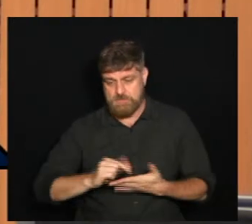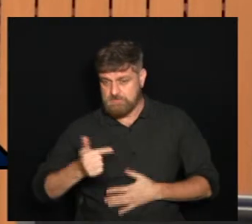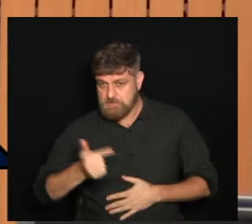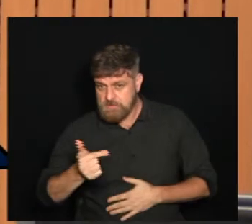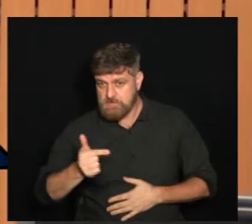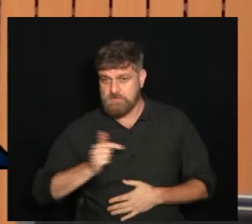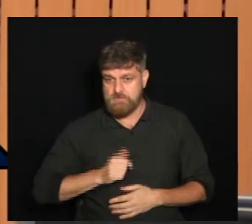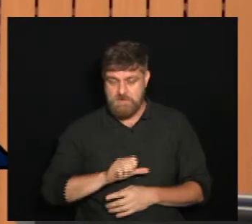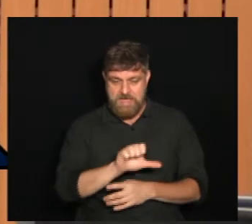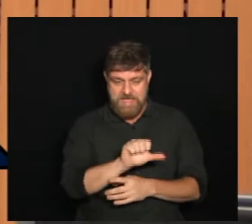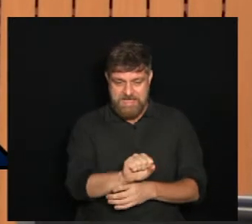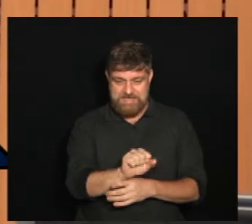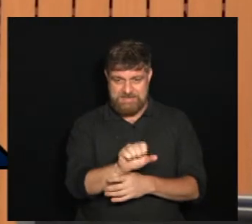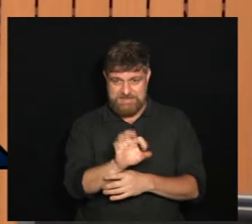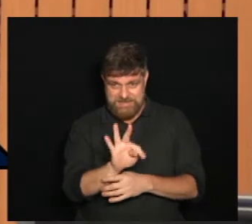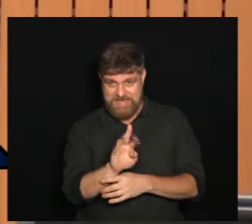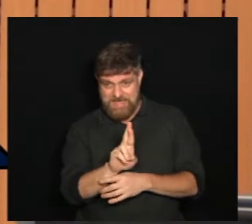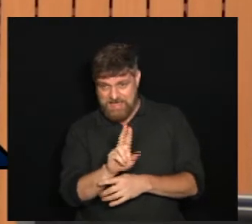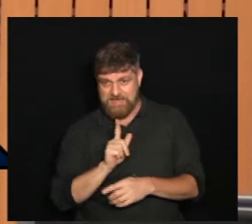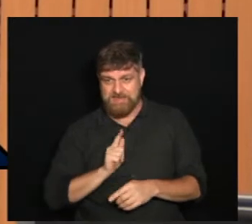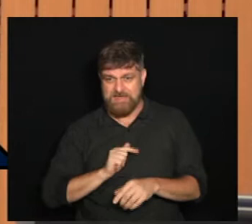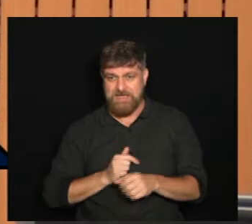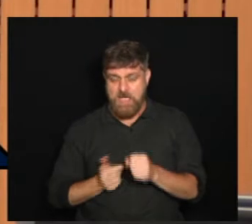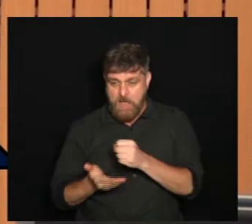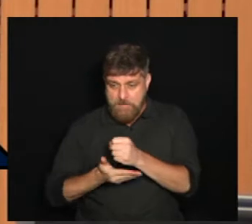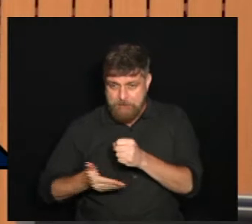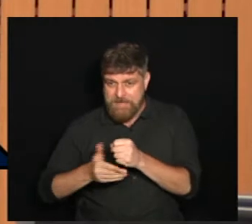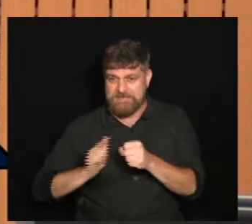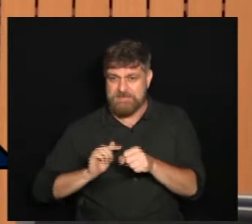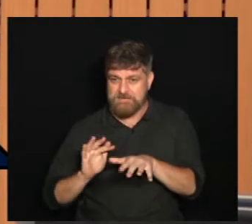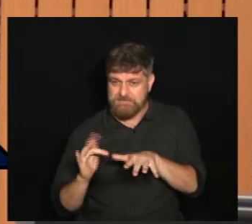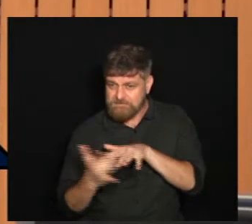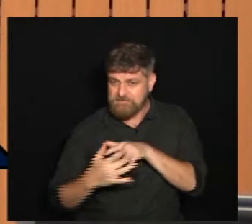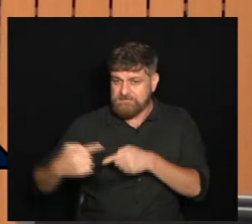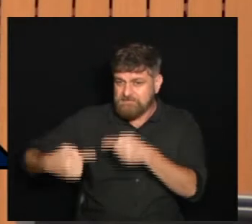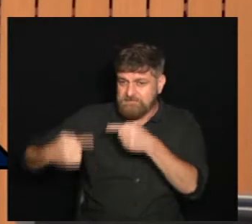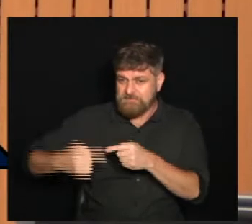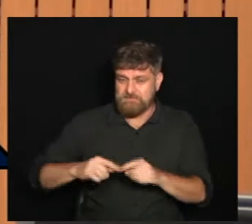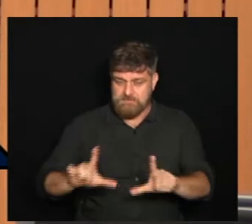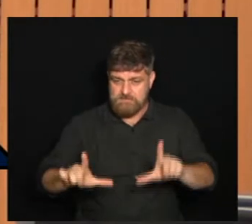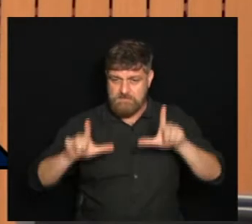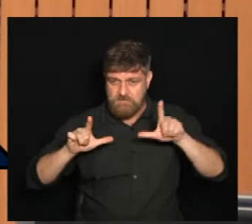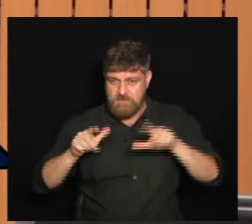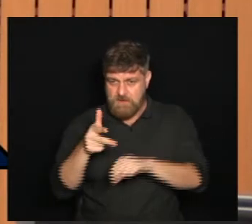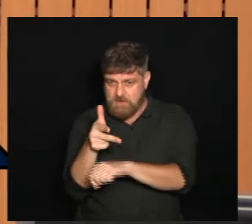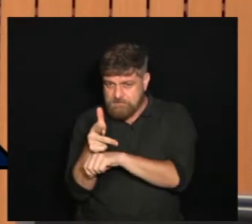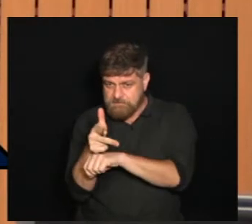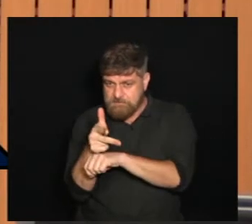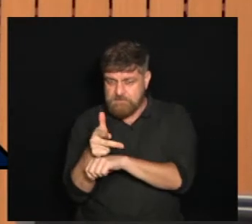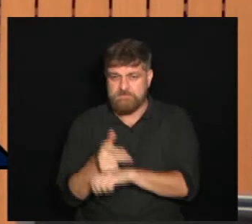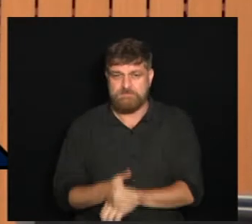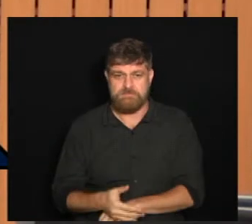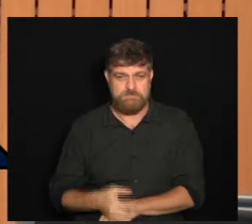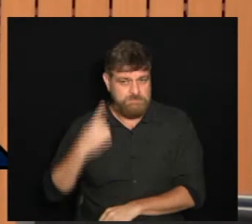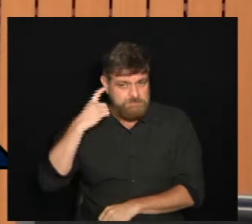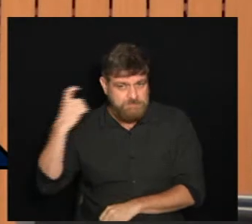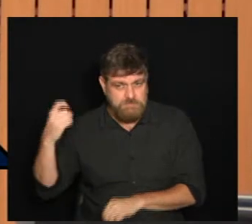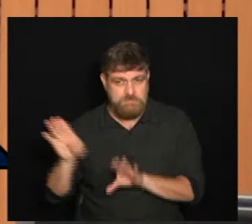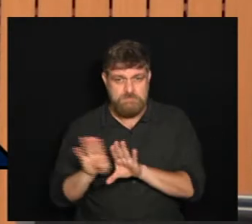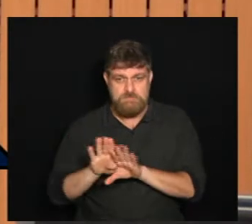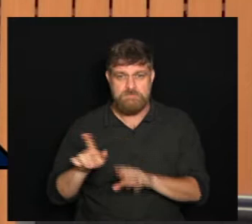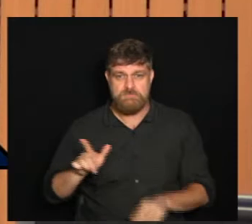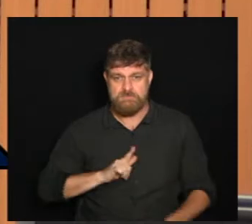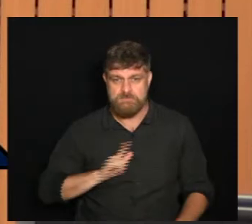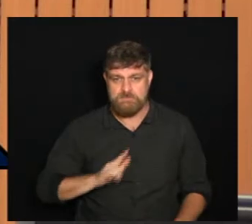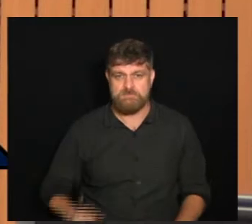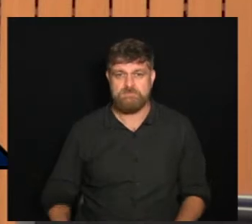O SDR terá por base uma plataforma que permita o debate, com vídeo e áudio, entre os parlamentares e terá